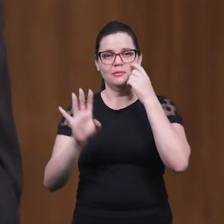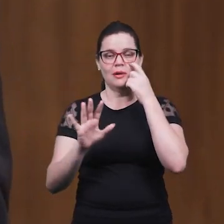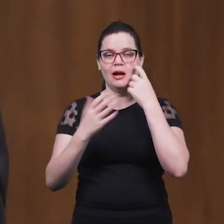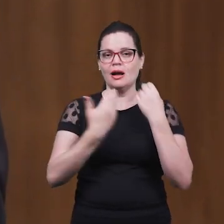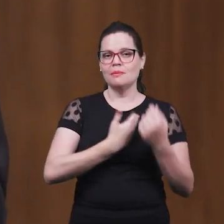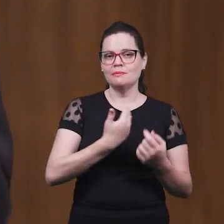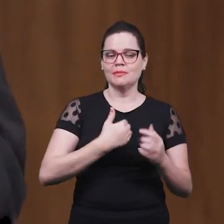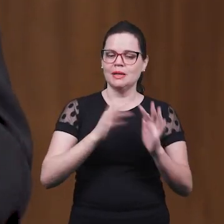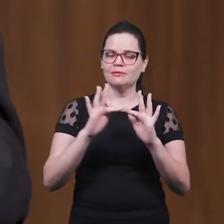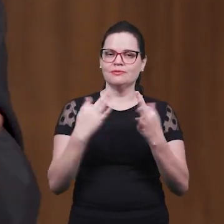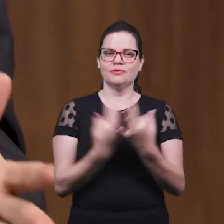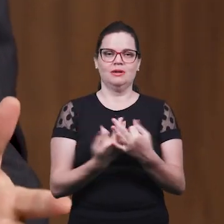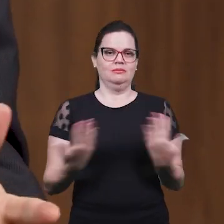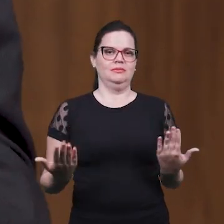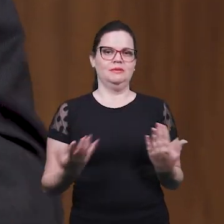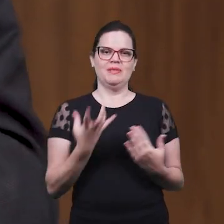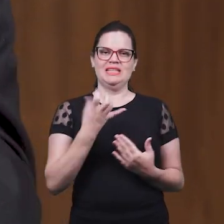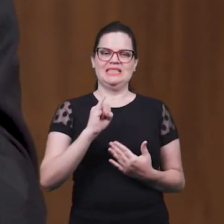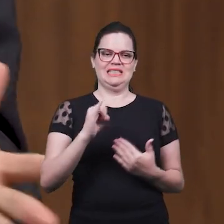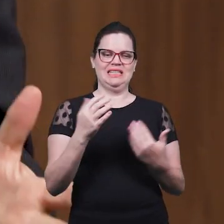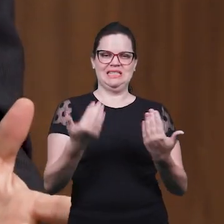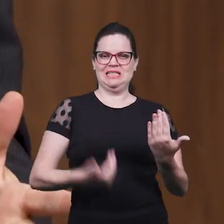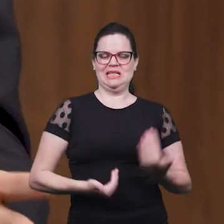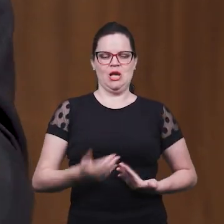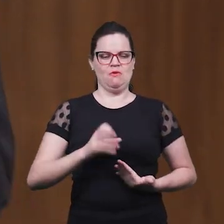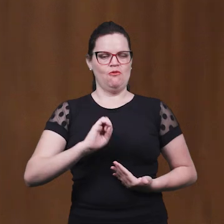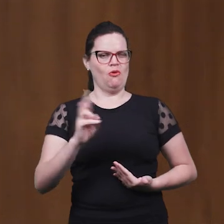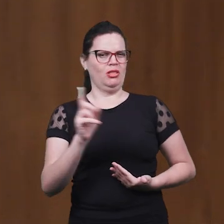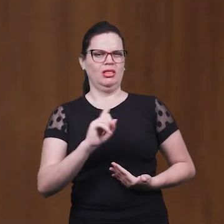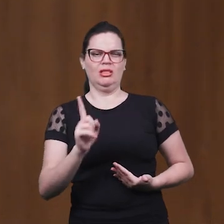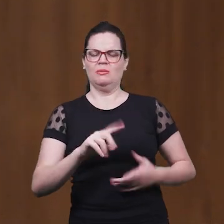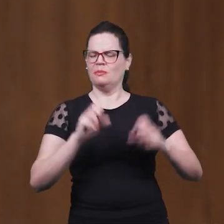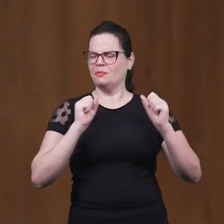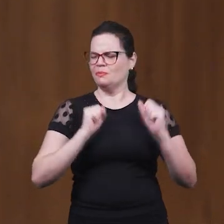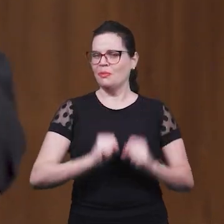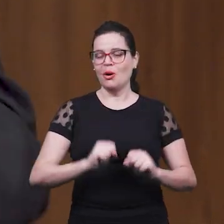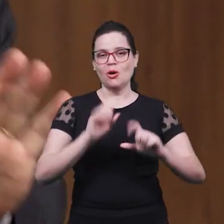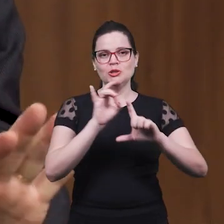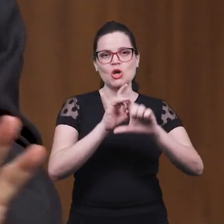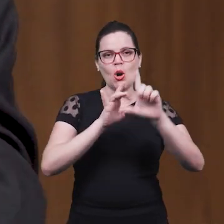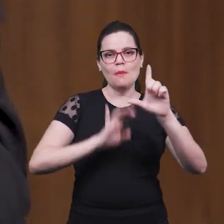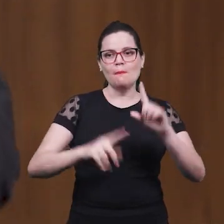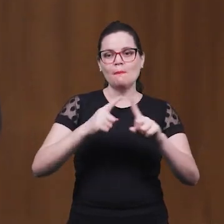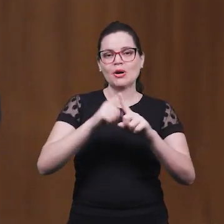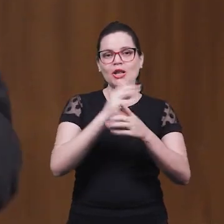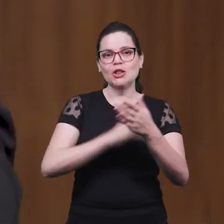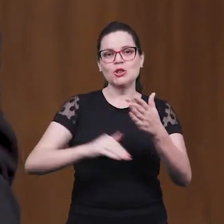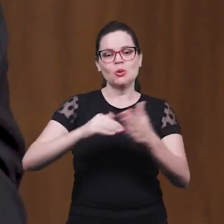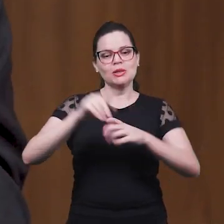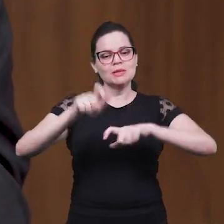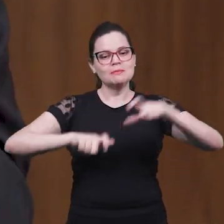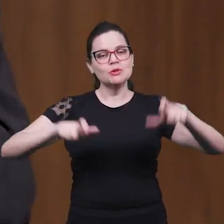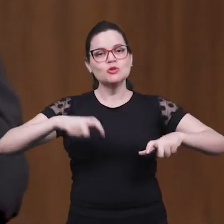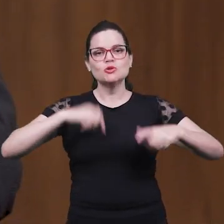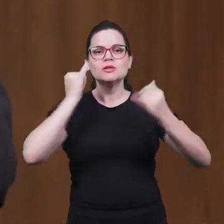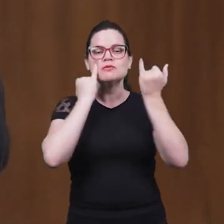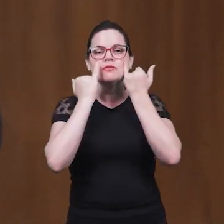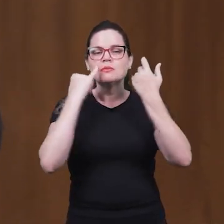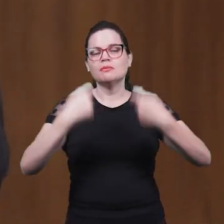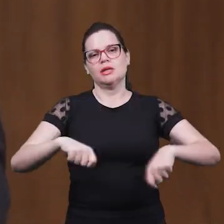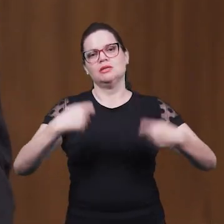amigos, parentes, independente se é da igreja ou não, porque essa informação todo ser humano precisa ter.